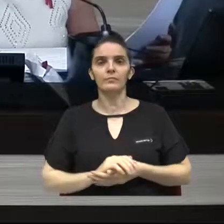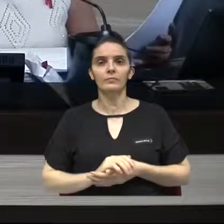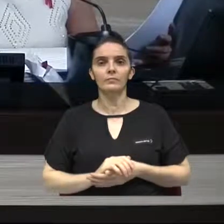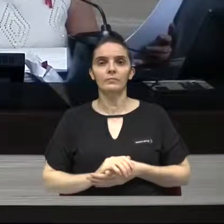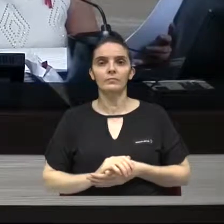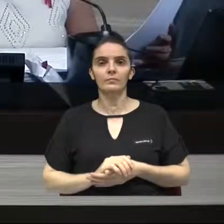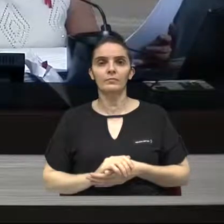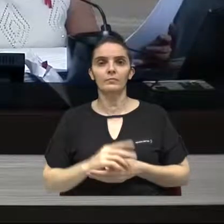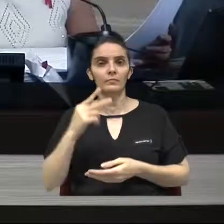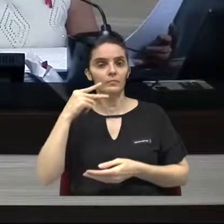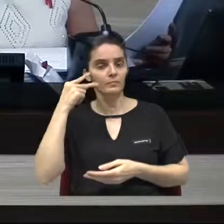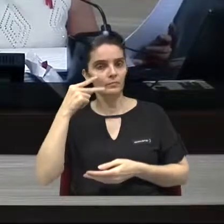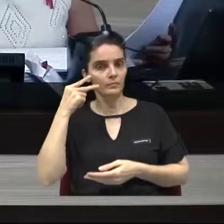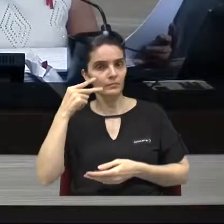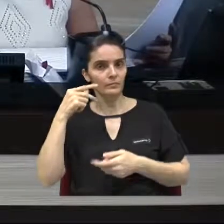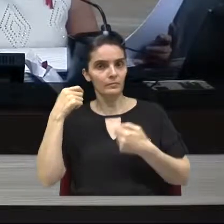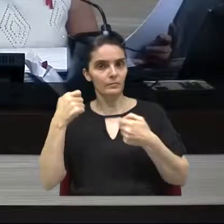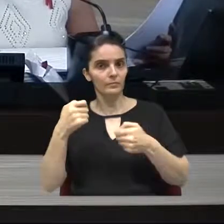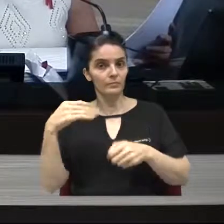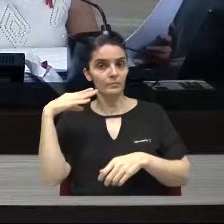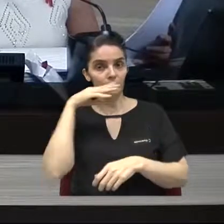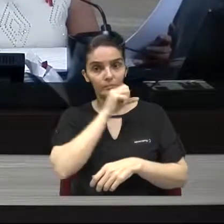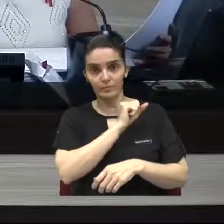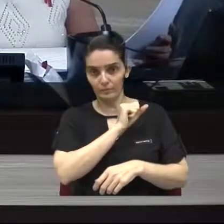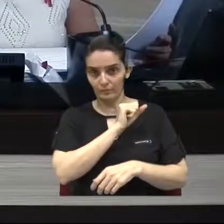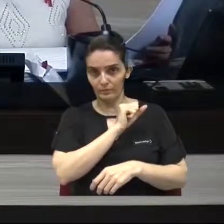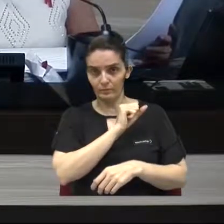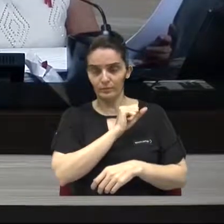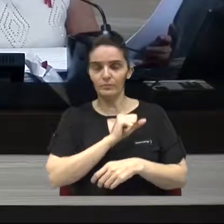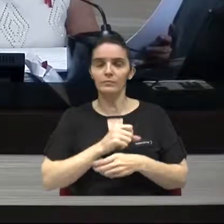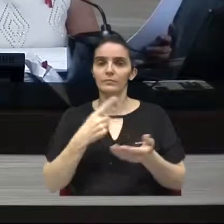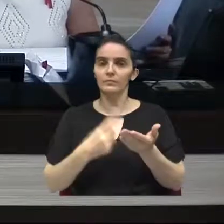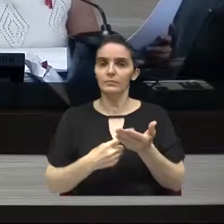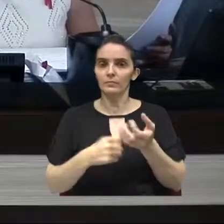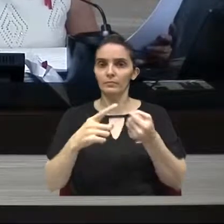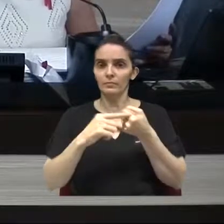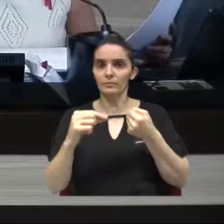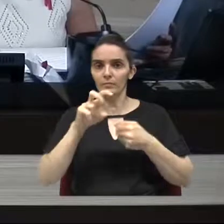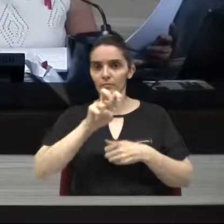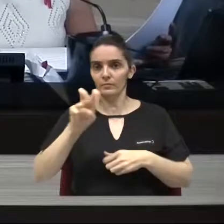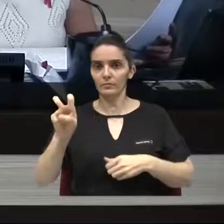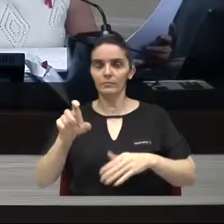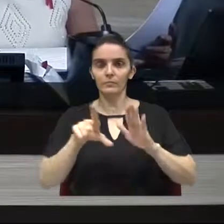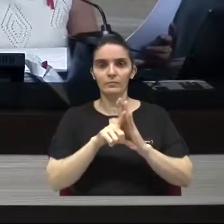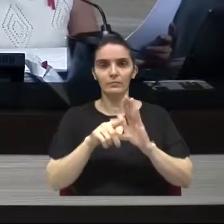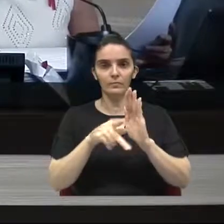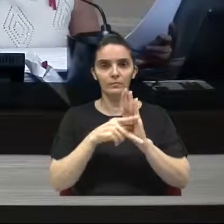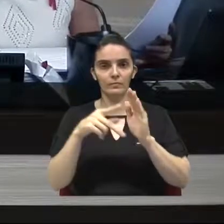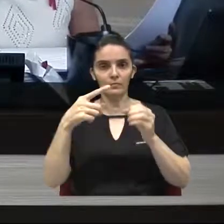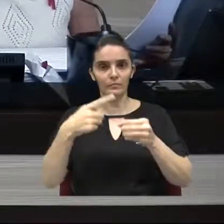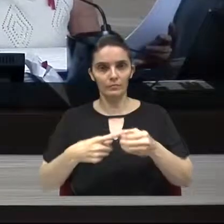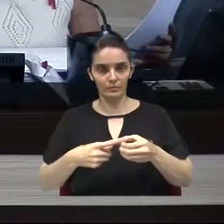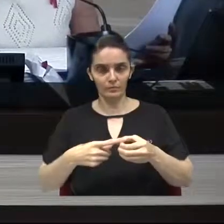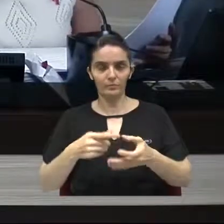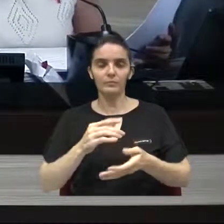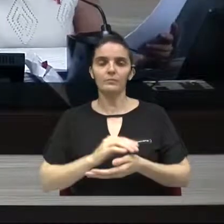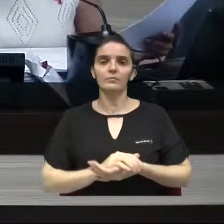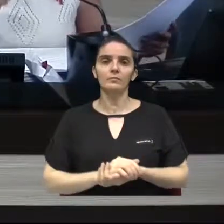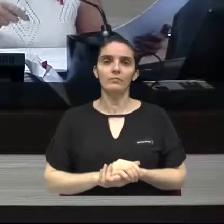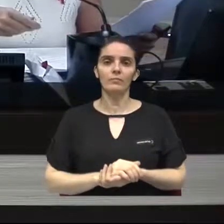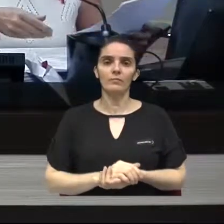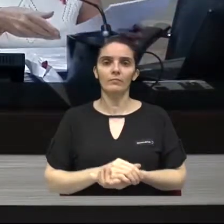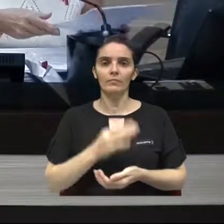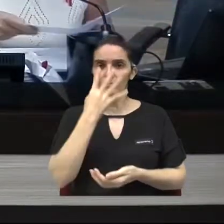pelos ilustres vereadores, em regime de urgência, de conformidade com o artigo 55 da Lei Orgânica do Município.